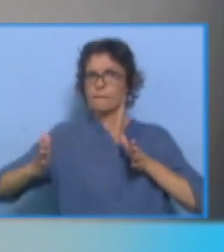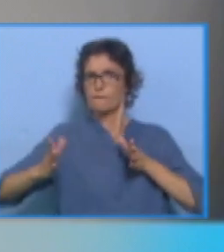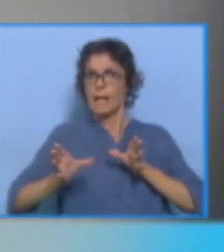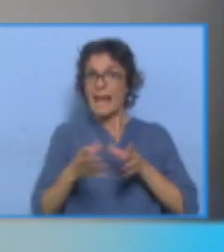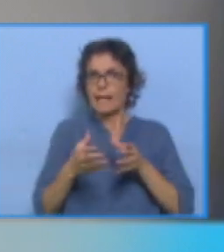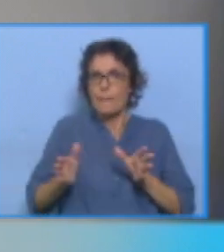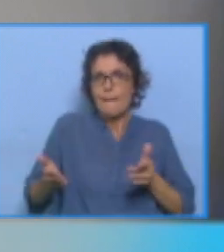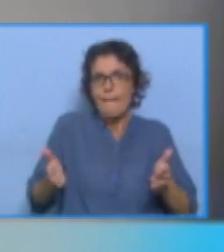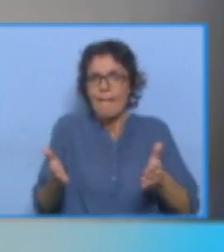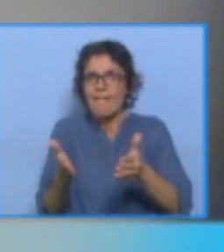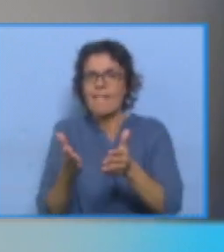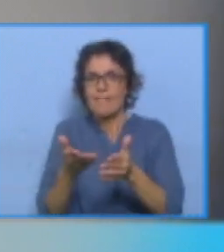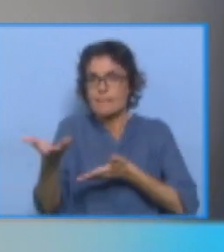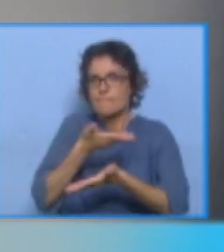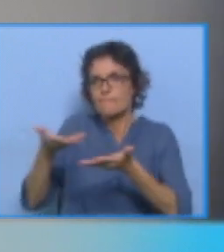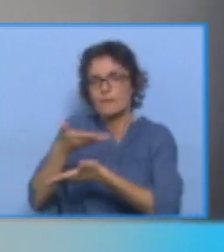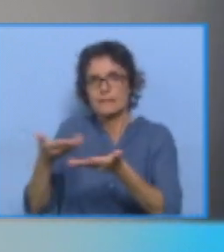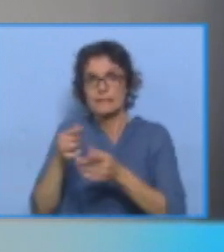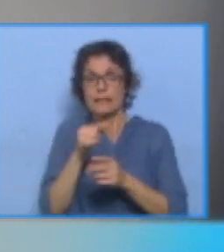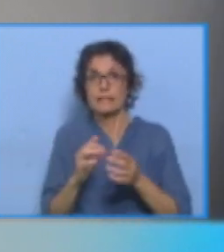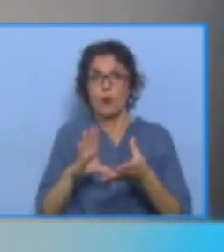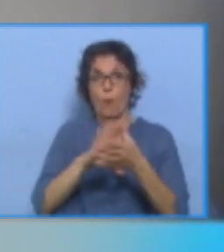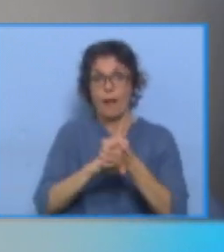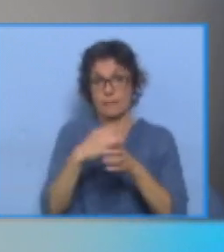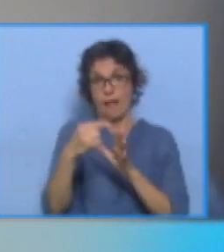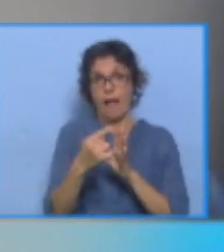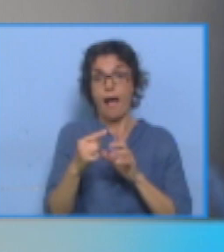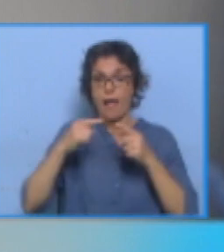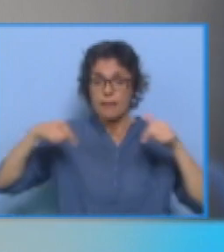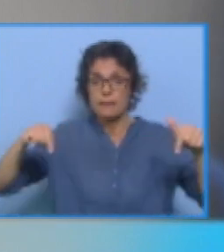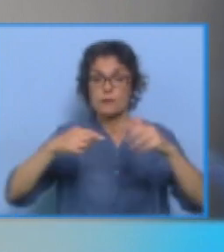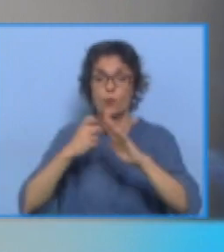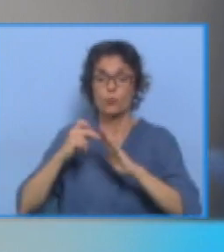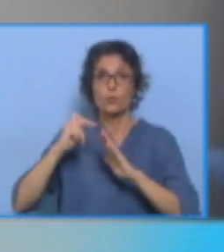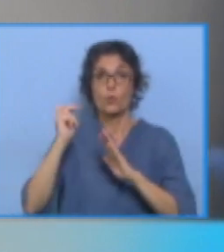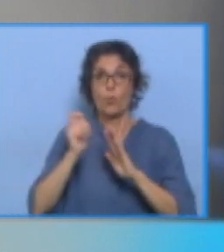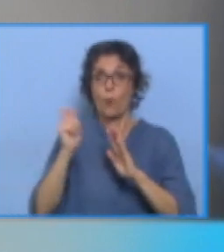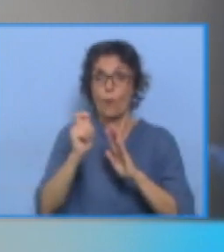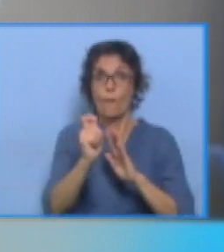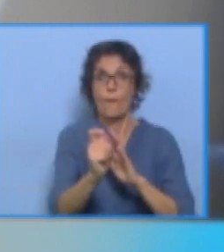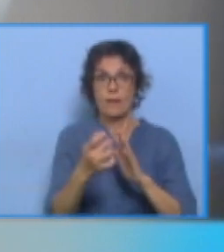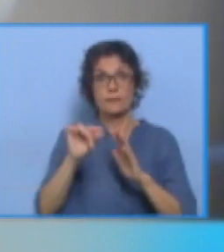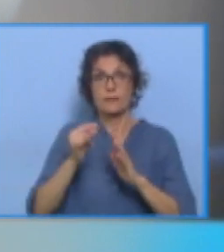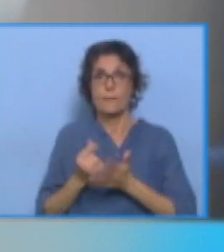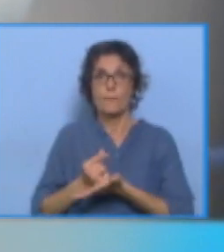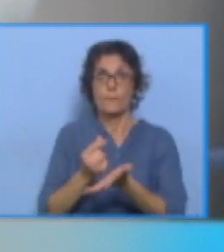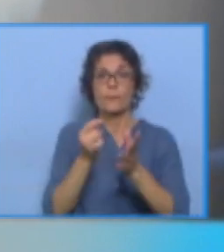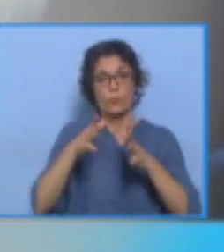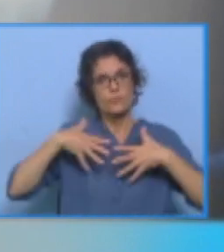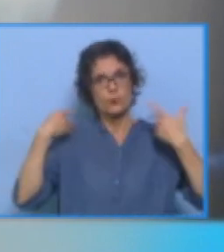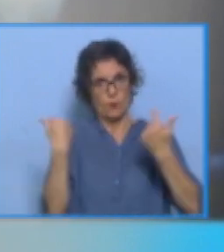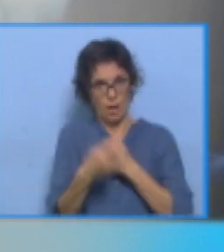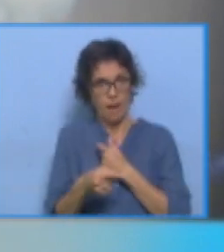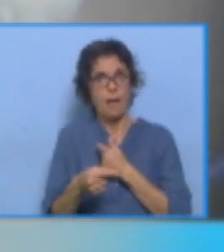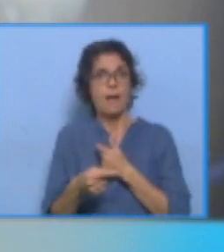mesmo isso e a partilha, e por isso é que nós temos sempre um casal connosco nas reuniões mensais, temos um assistente espiritual, porque